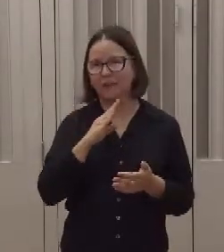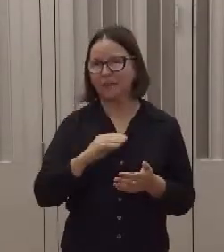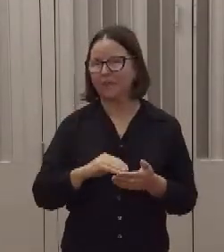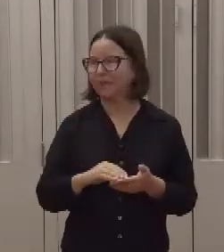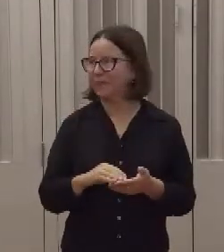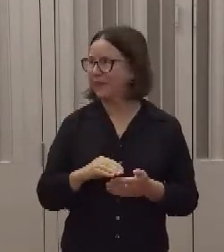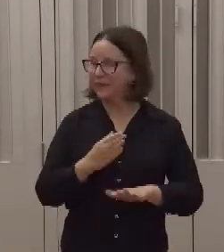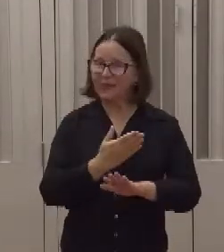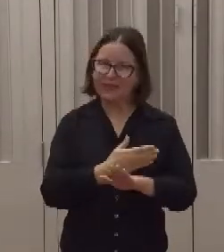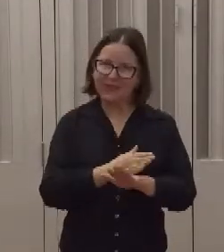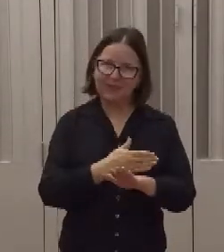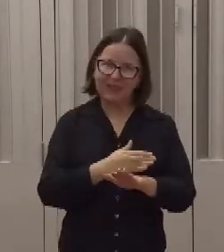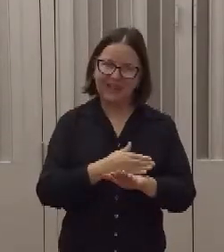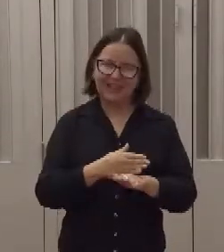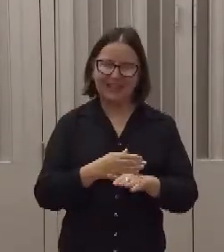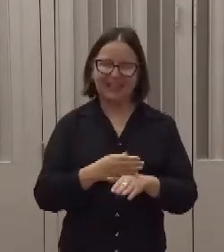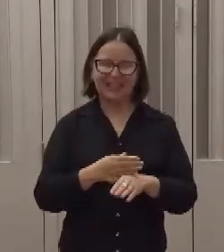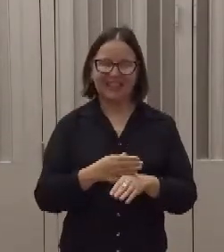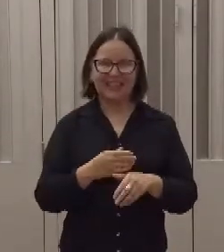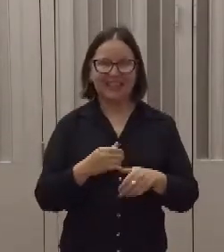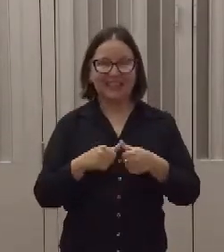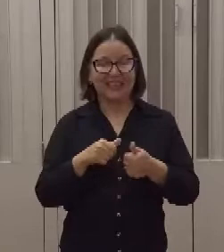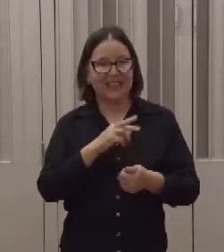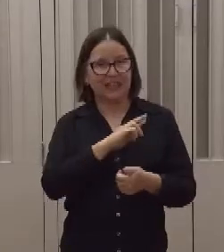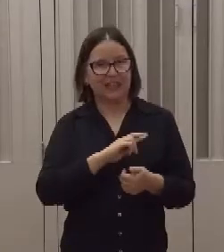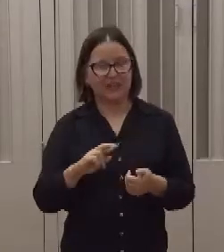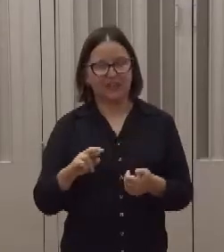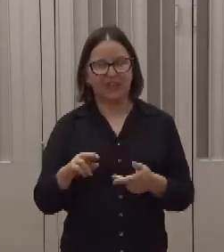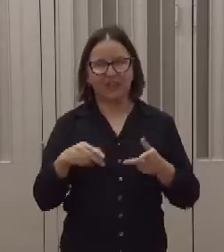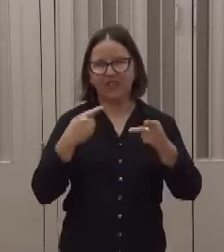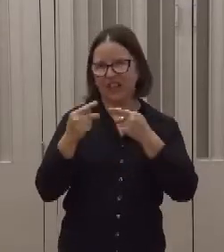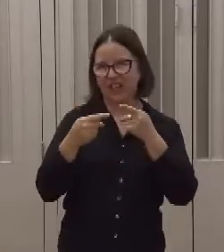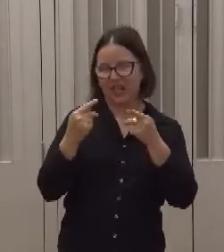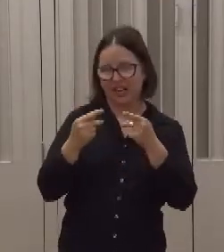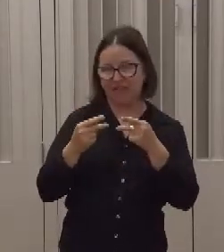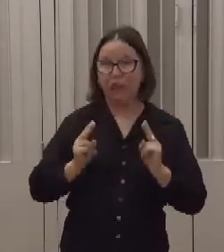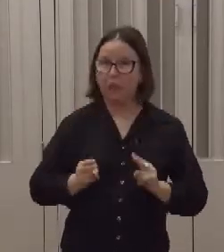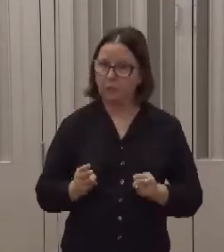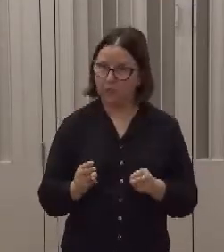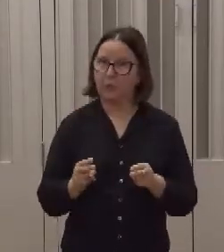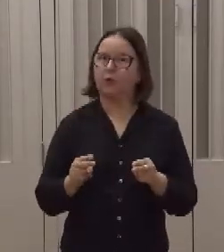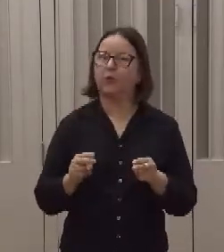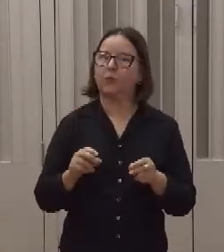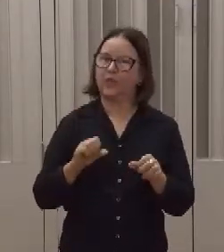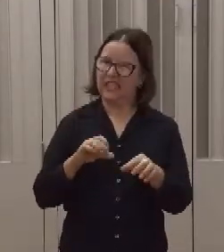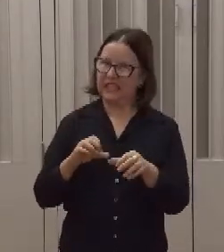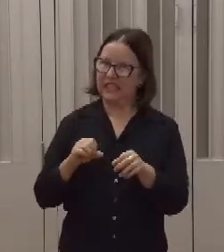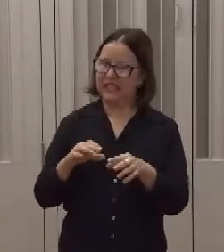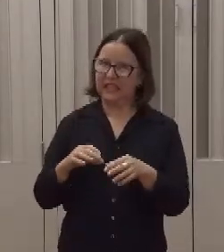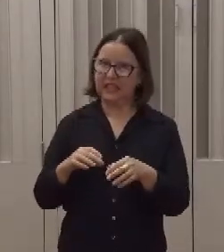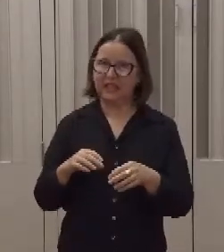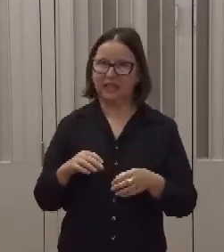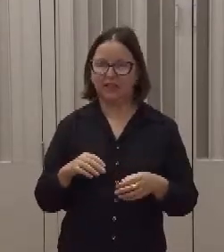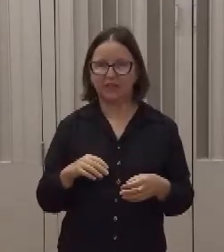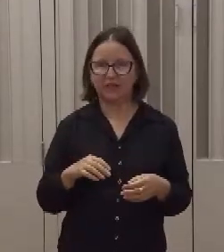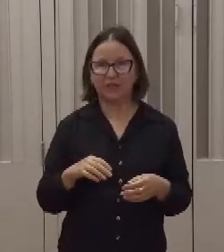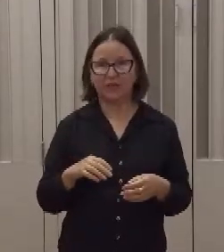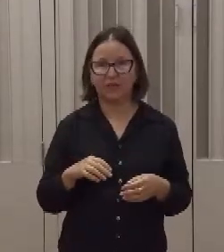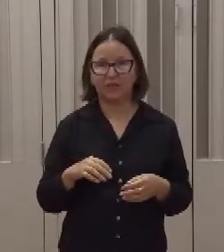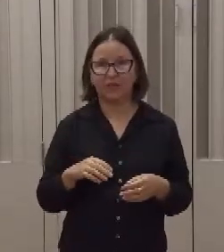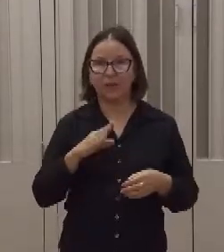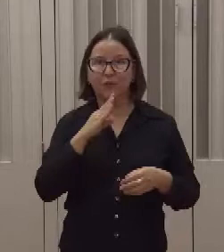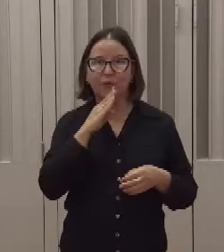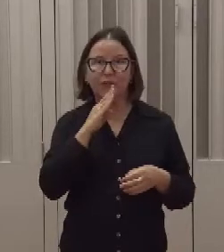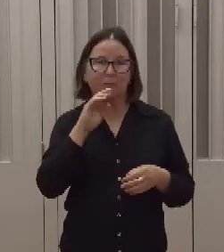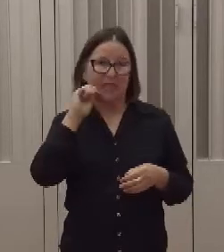Na prática, o gnosticismo afirmava e continua afirmando a supremacia de um conhecimento